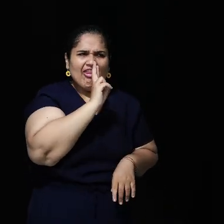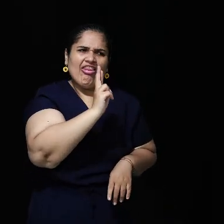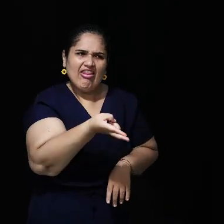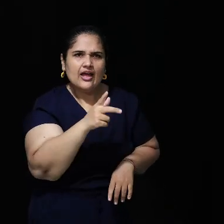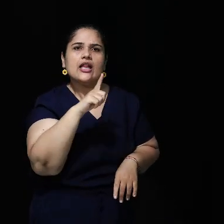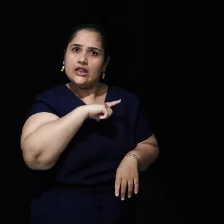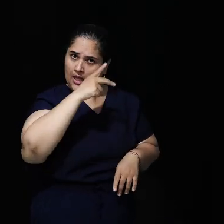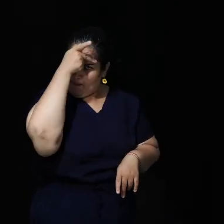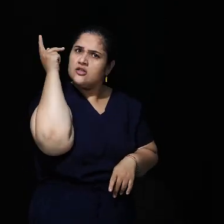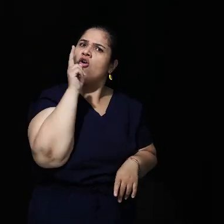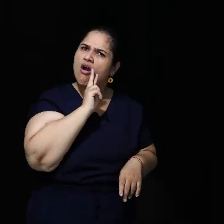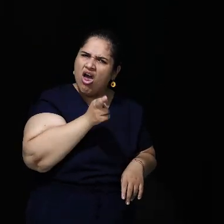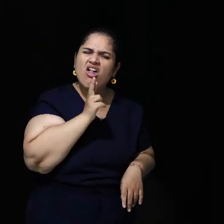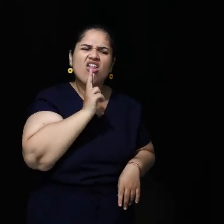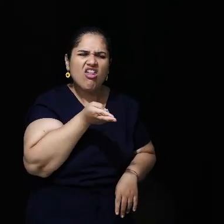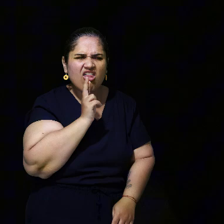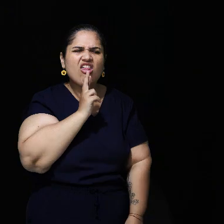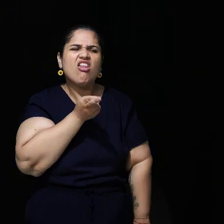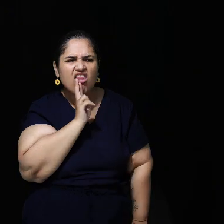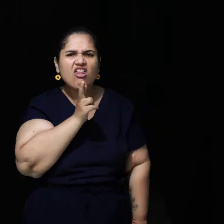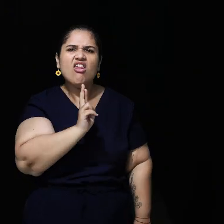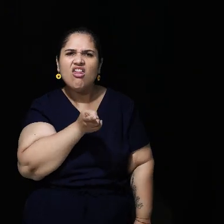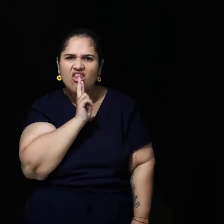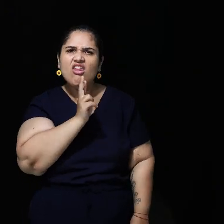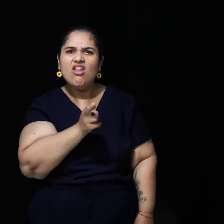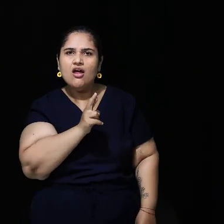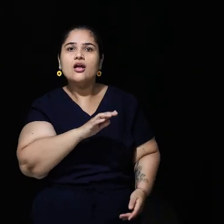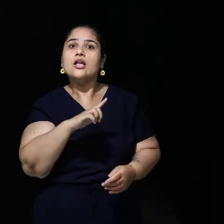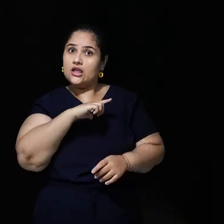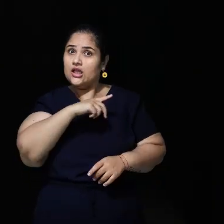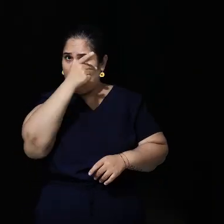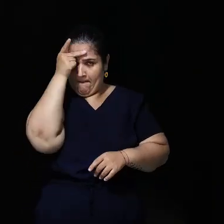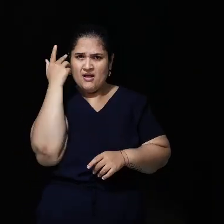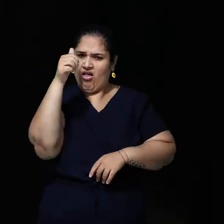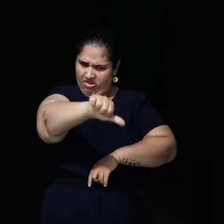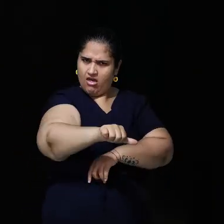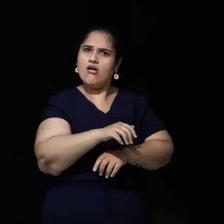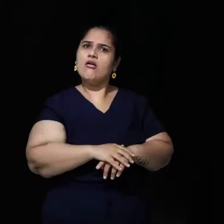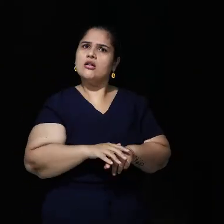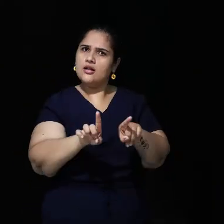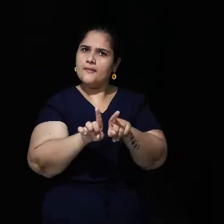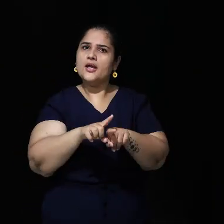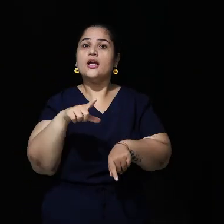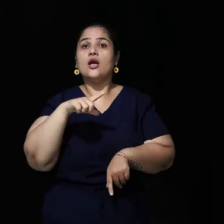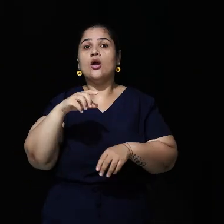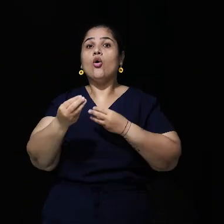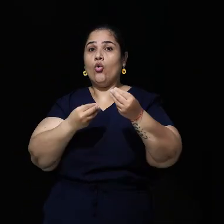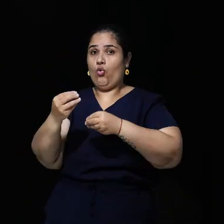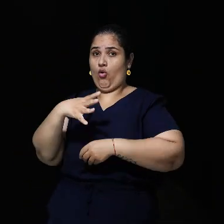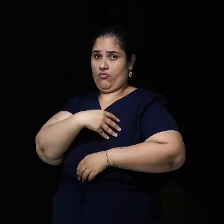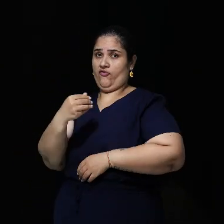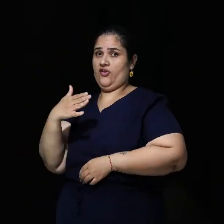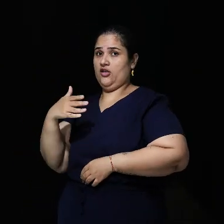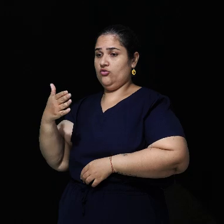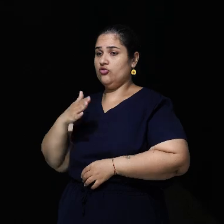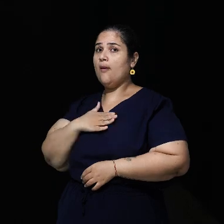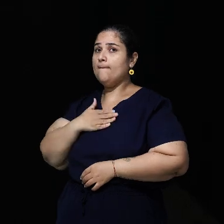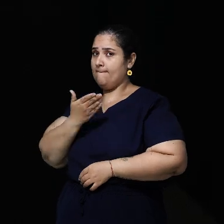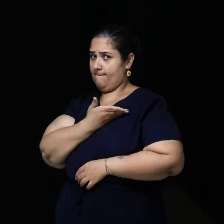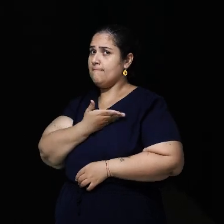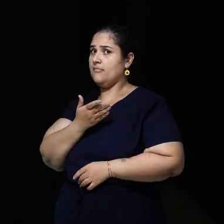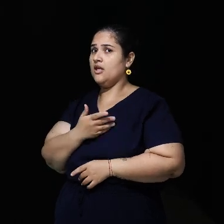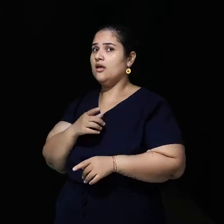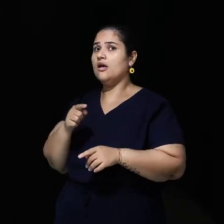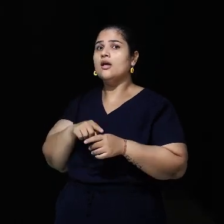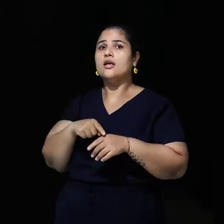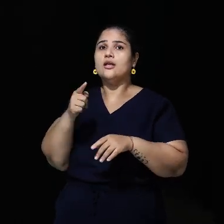vejo, ando muito, muita gente reclama, murmura demais. Tem gente pior que a gente. Eu tiro para um filho da amiga minha que tá no leito, só mexe